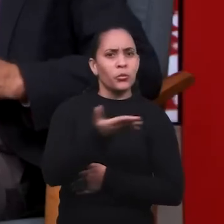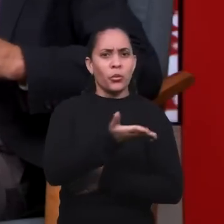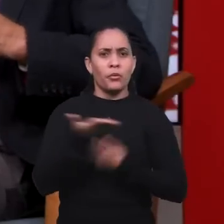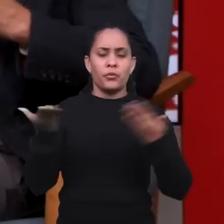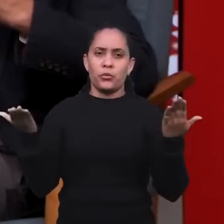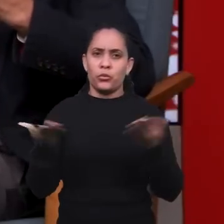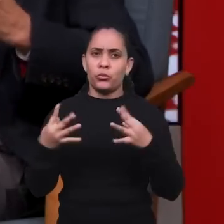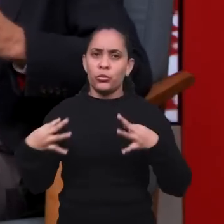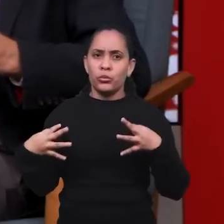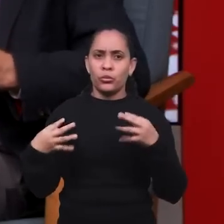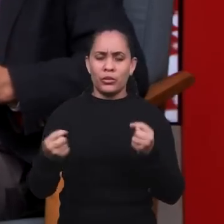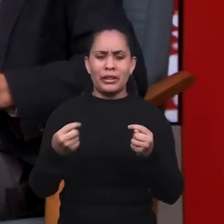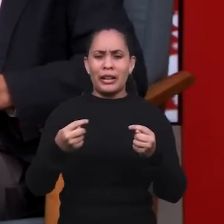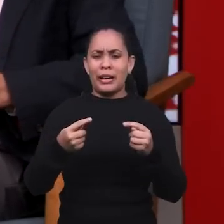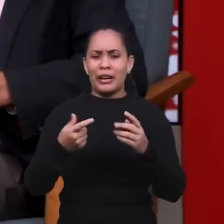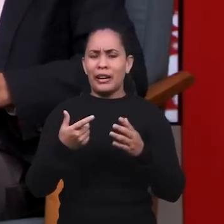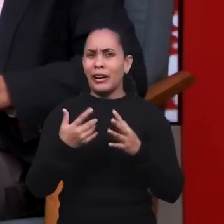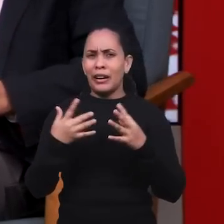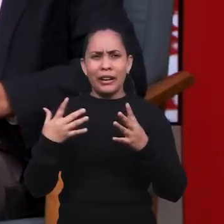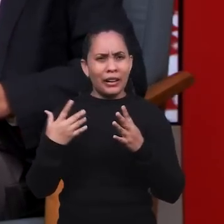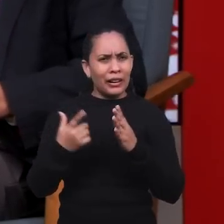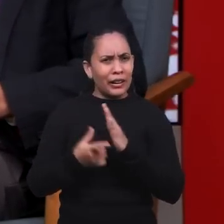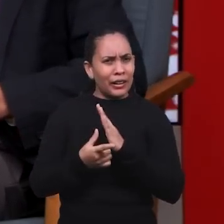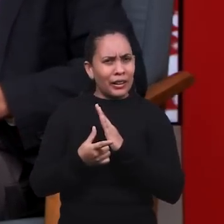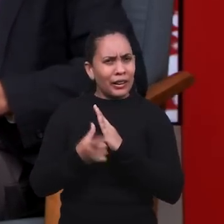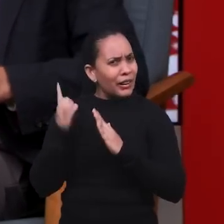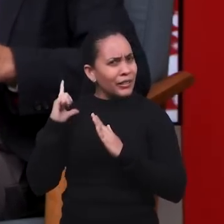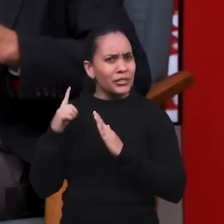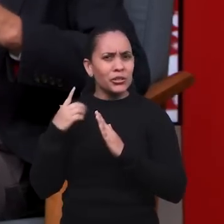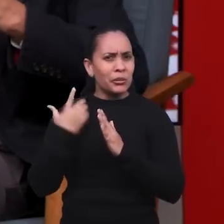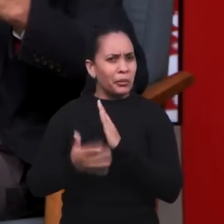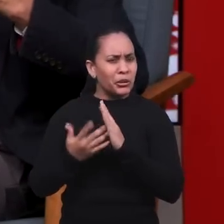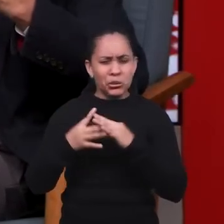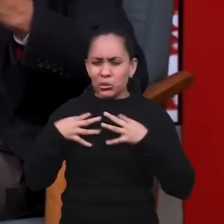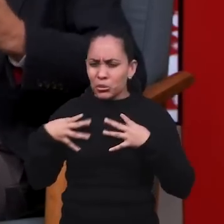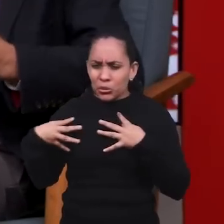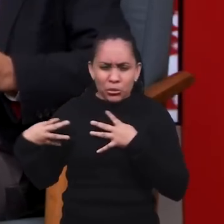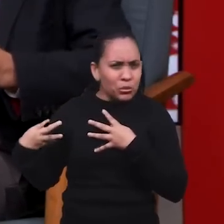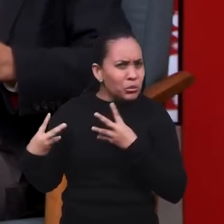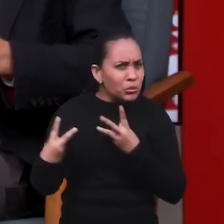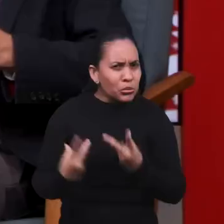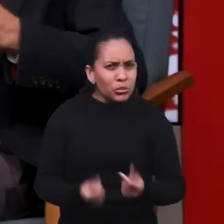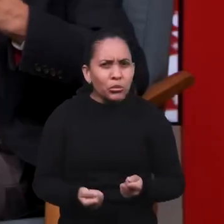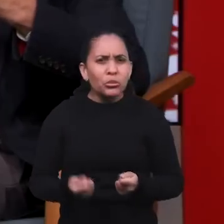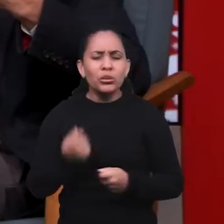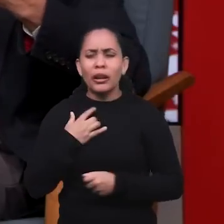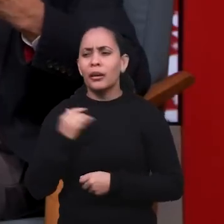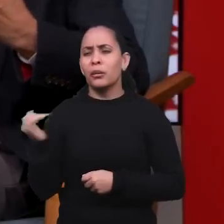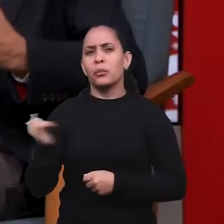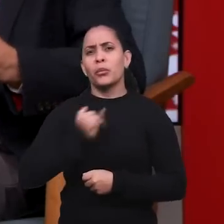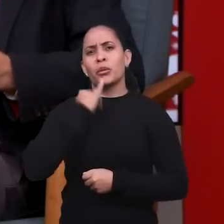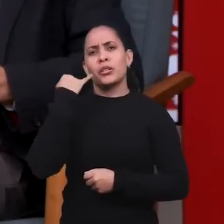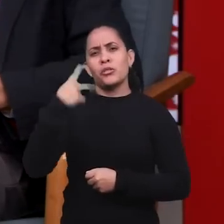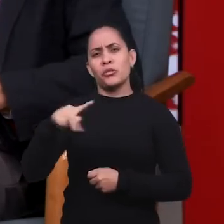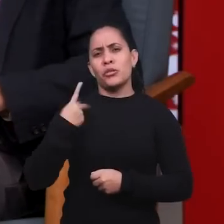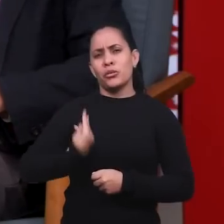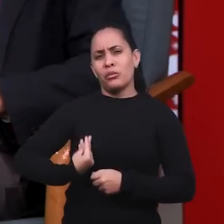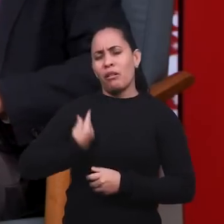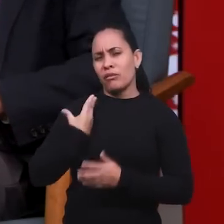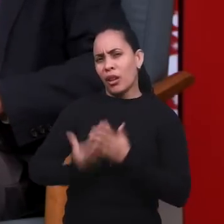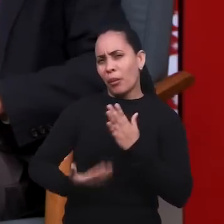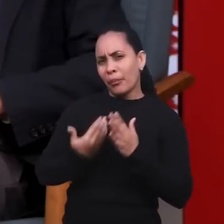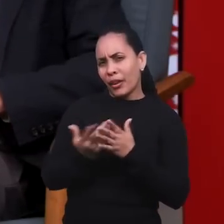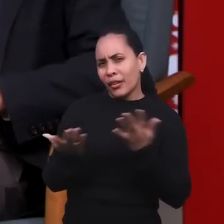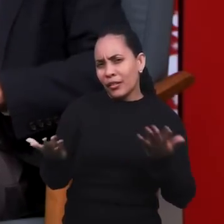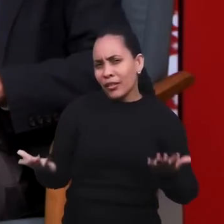ele restabeleceu tudo aquilo que ele tinha perdido, né? Tudo aquilo de mais importante na